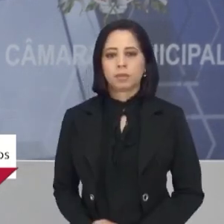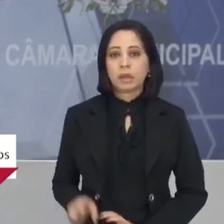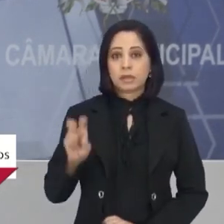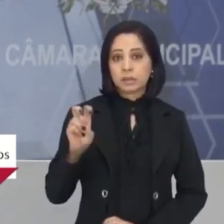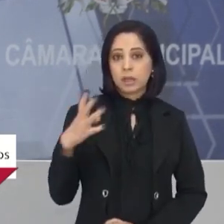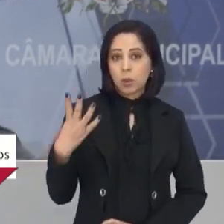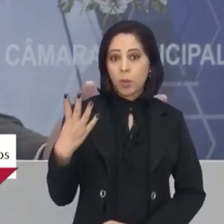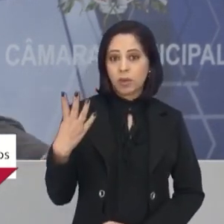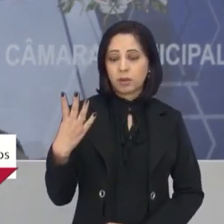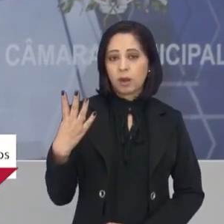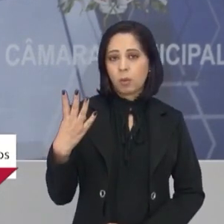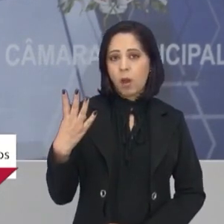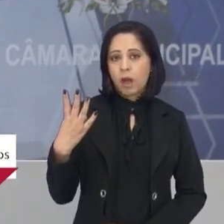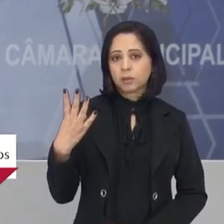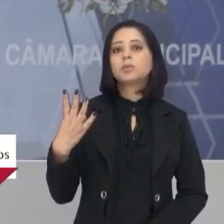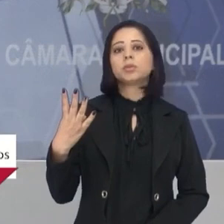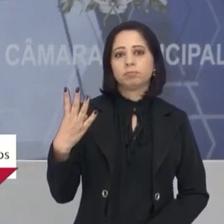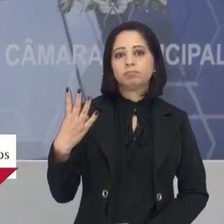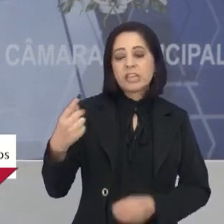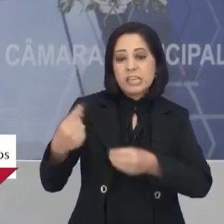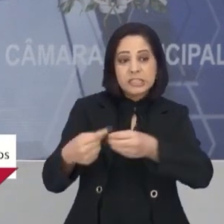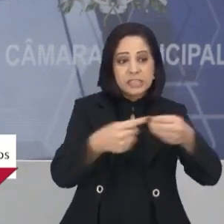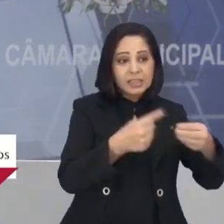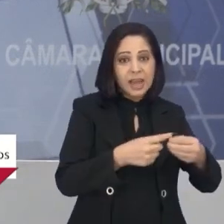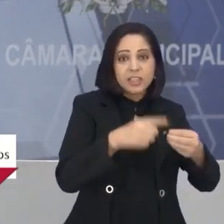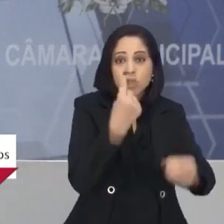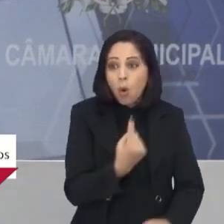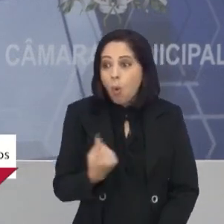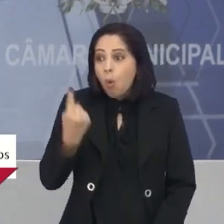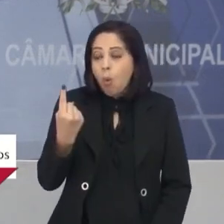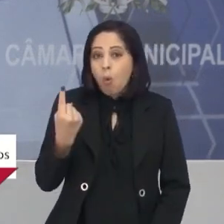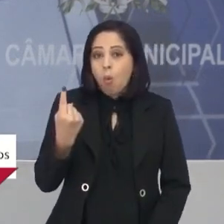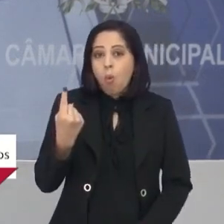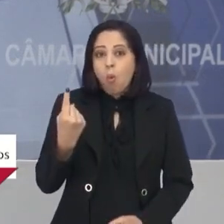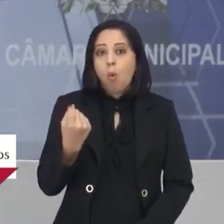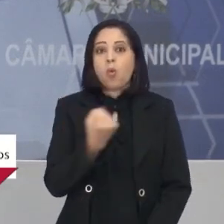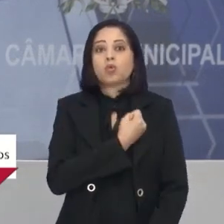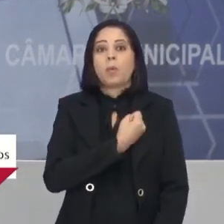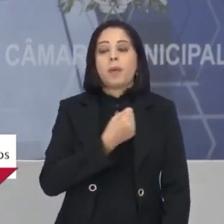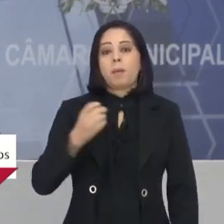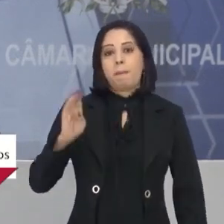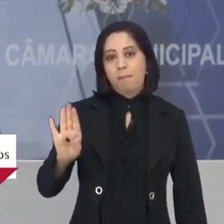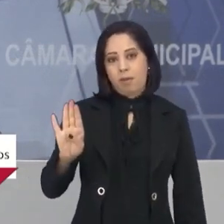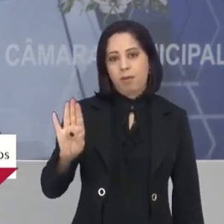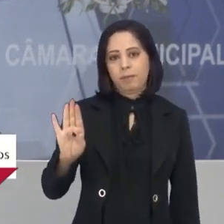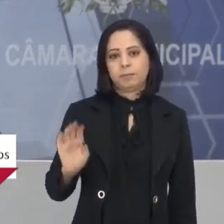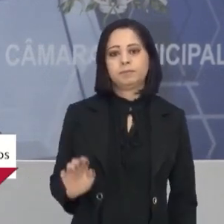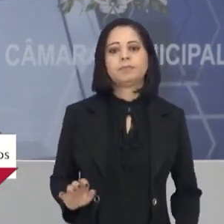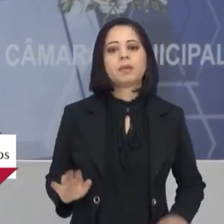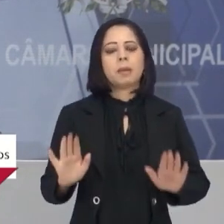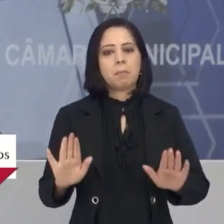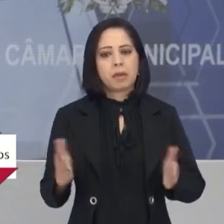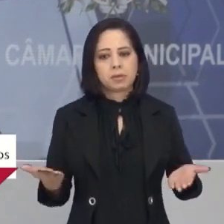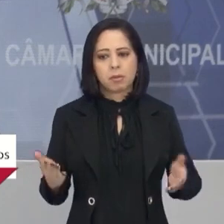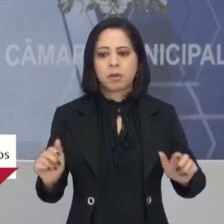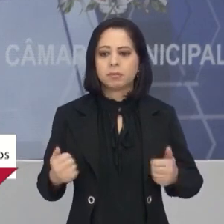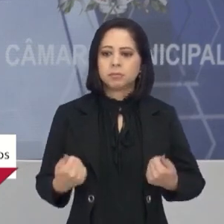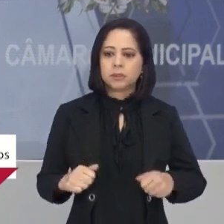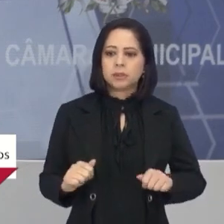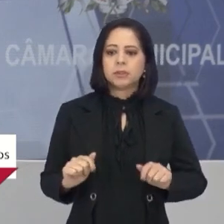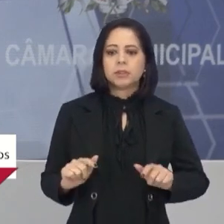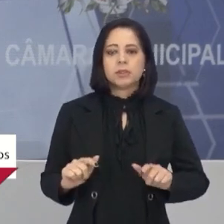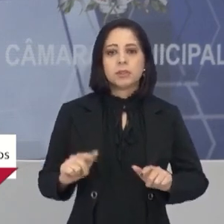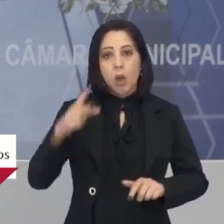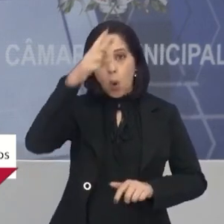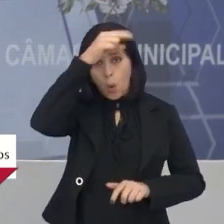com nota B que já foi falado mas isso significa que nós estamos contentes com isso vai se valer de iniciativas dos